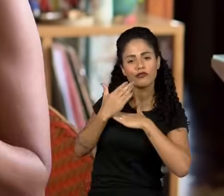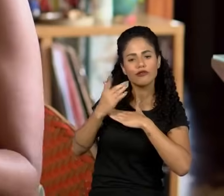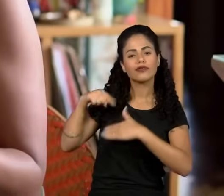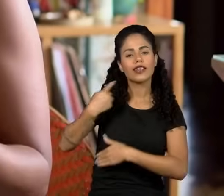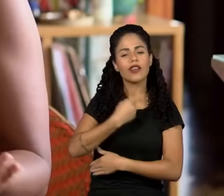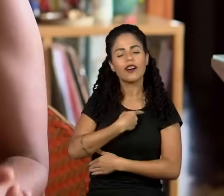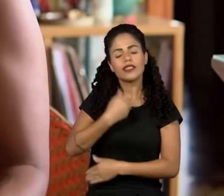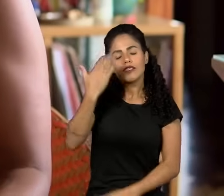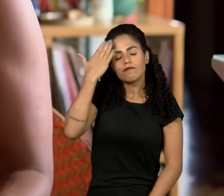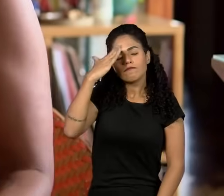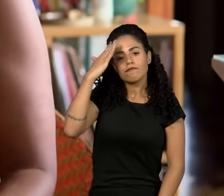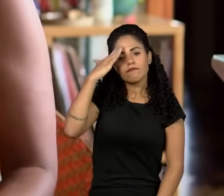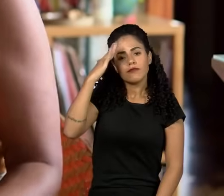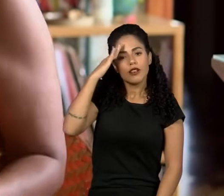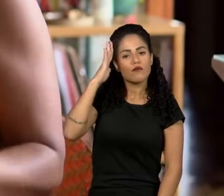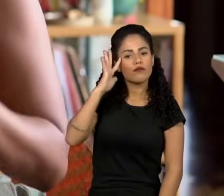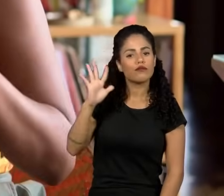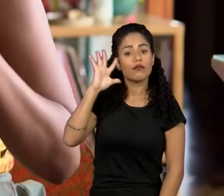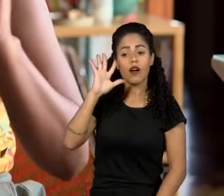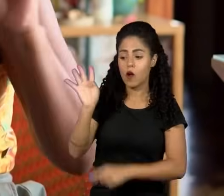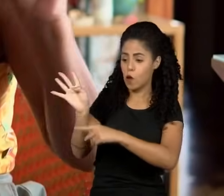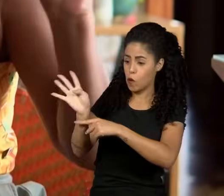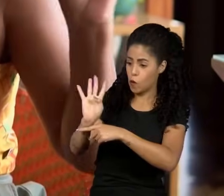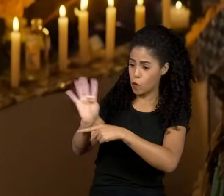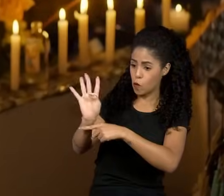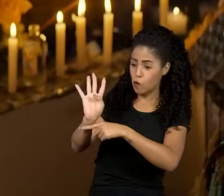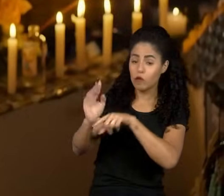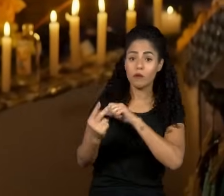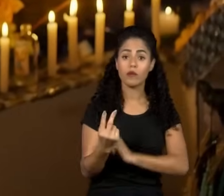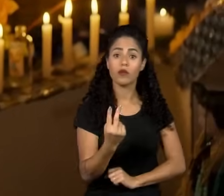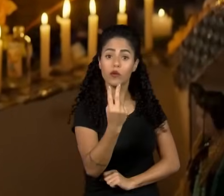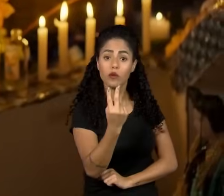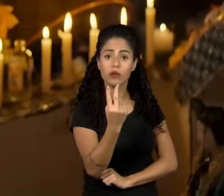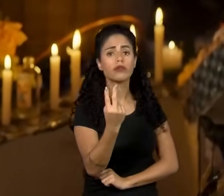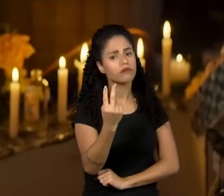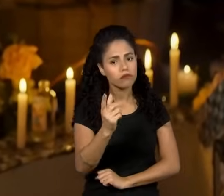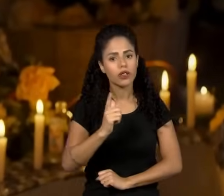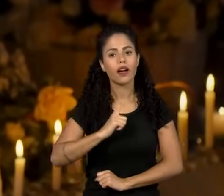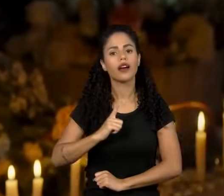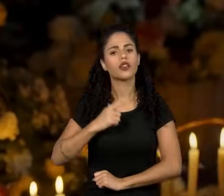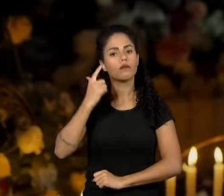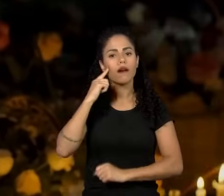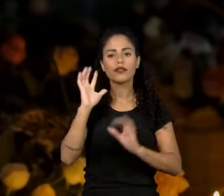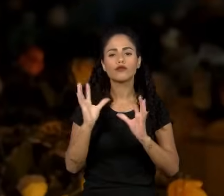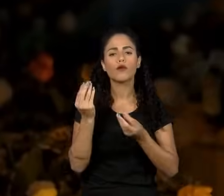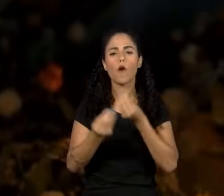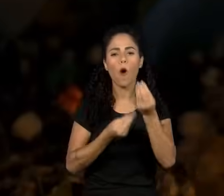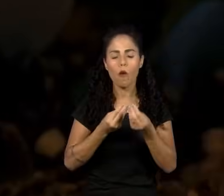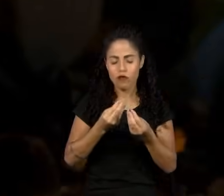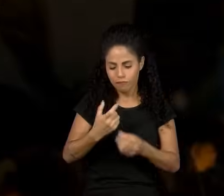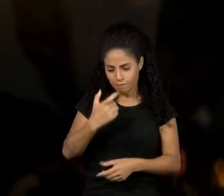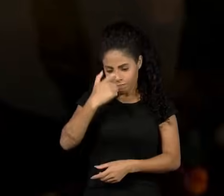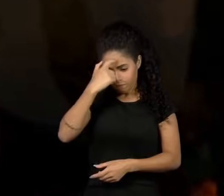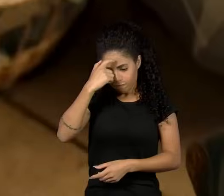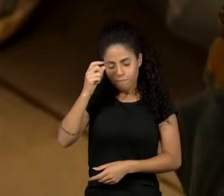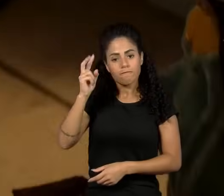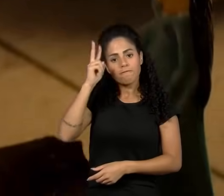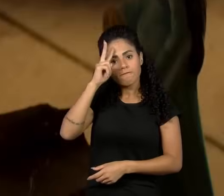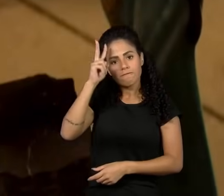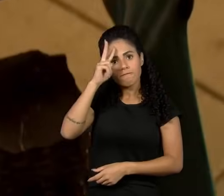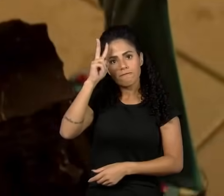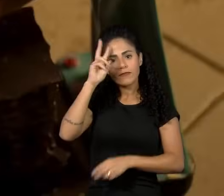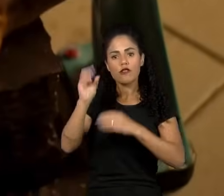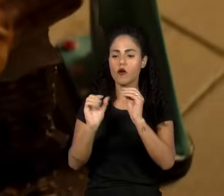a levar o filme 2 para um outro tom, né? Um tom menos festivo, sem perder de vista o